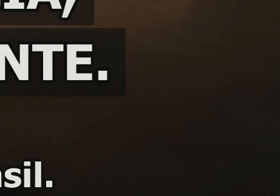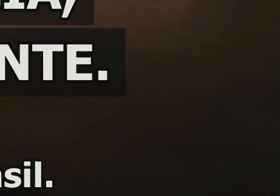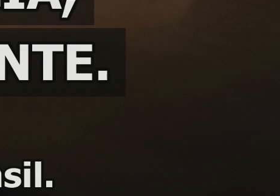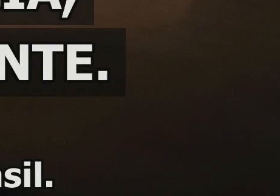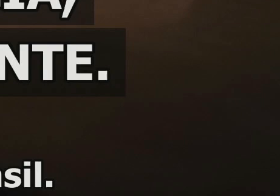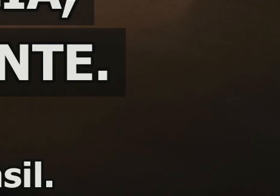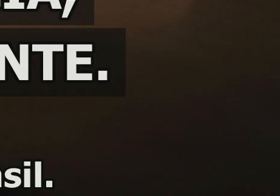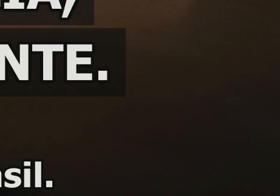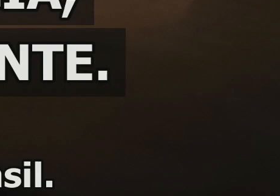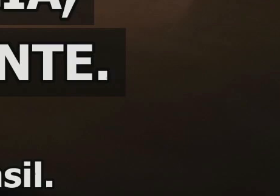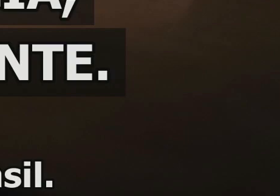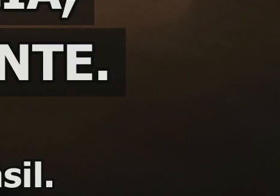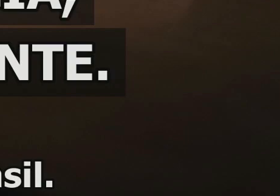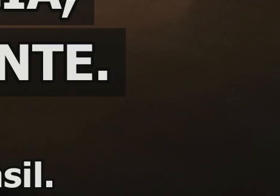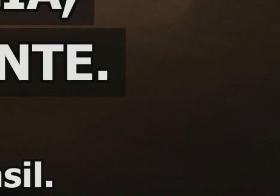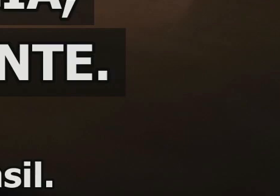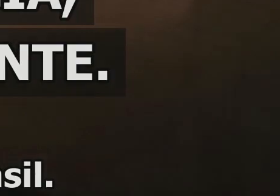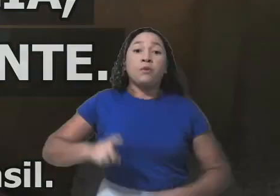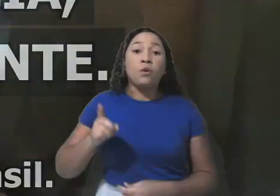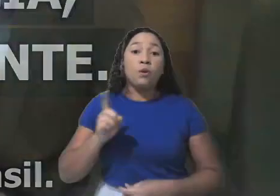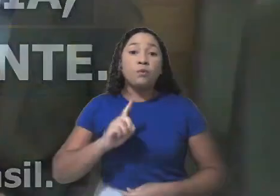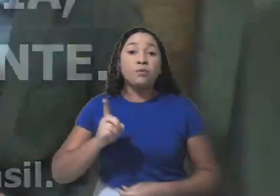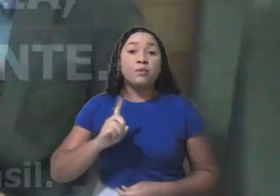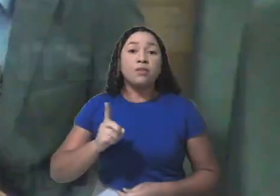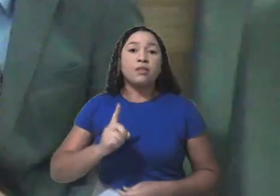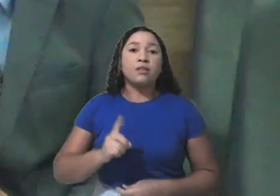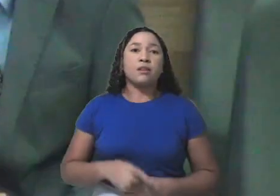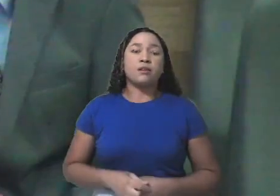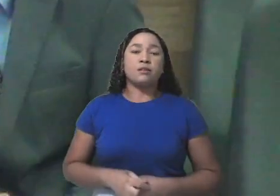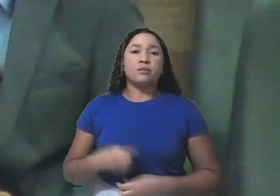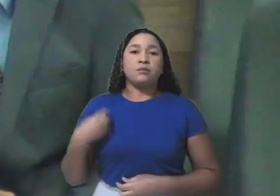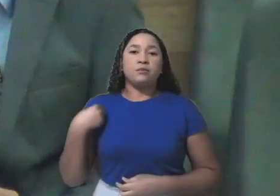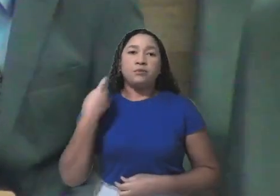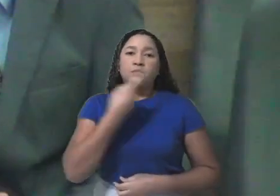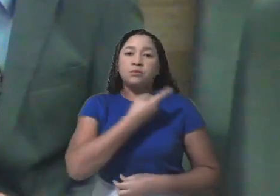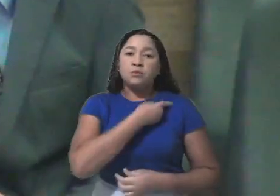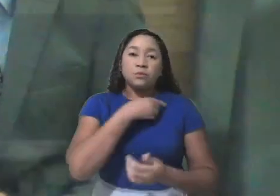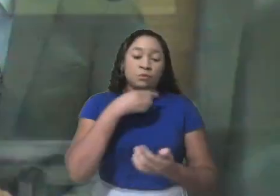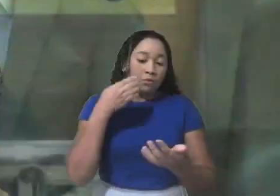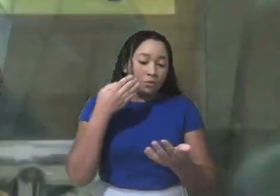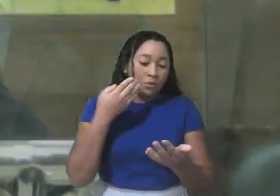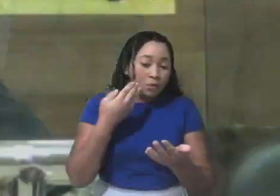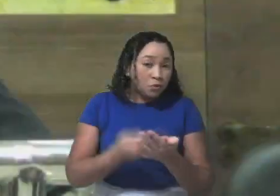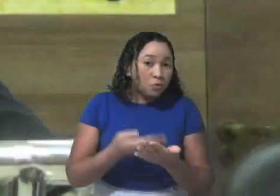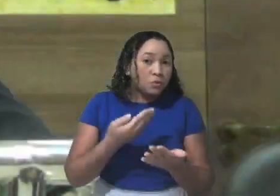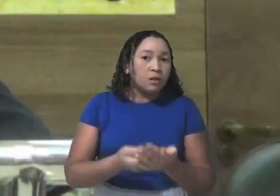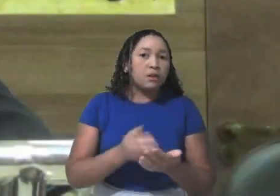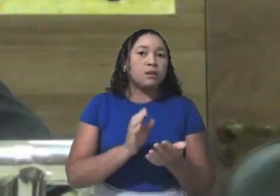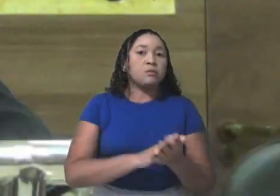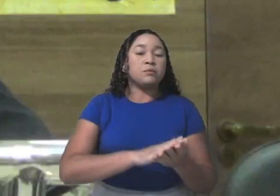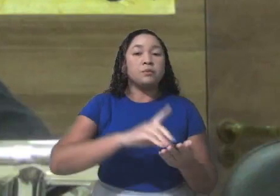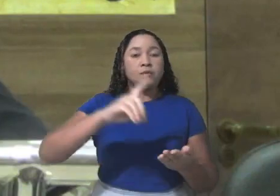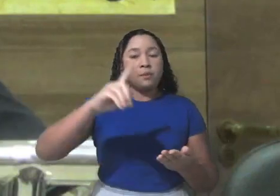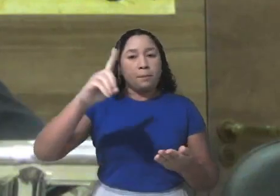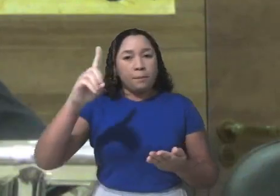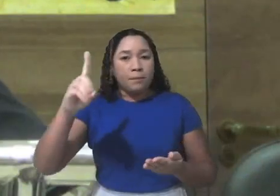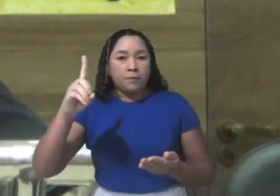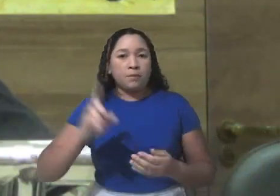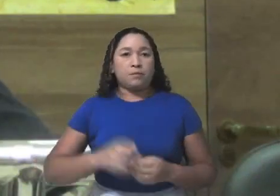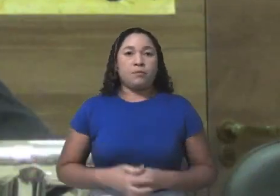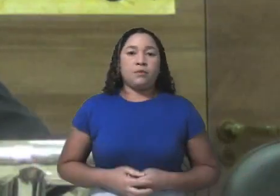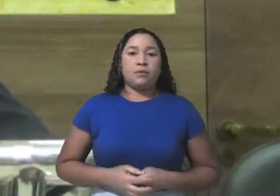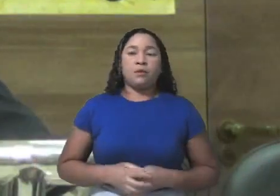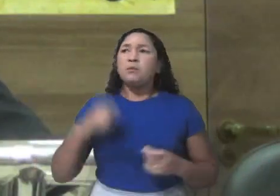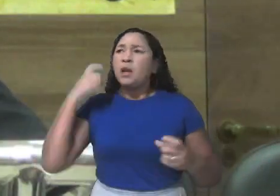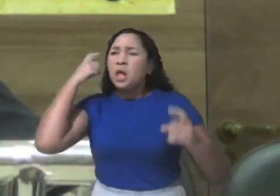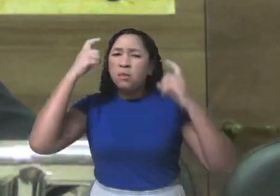fraudulosamente. Quando não nos alimentamos do leite racional, quando não nos preocupamos